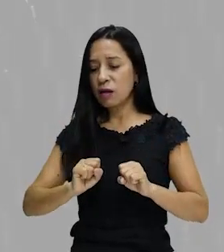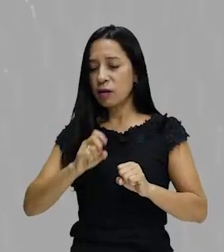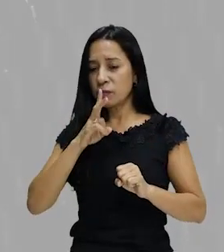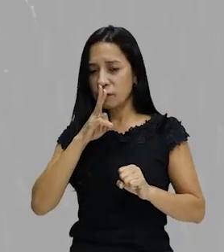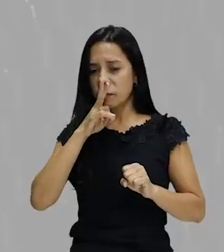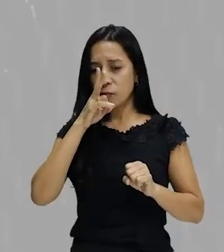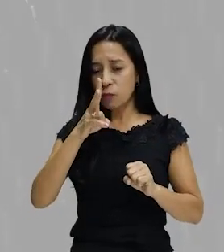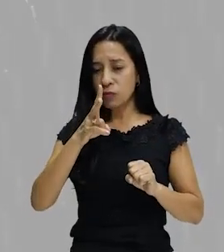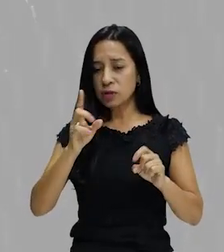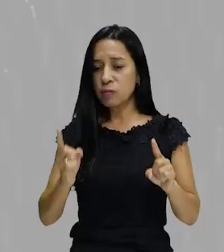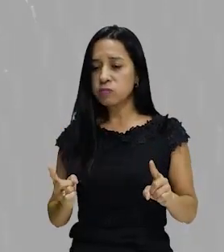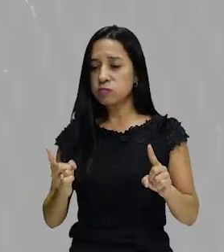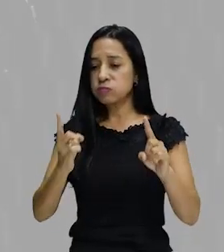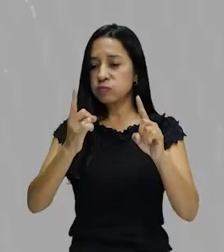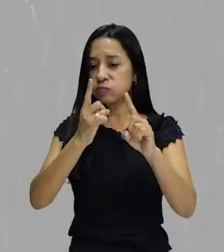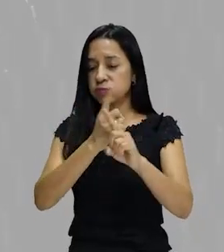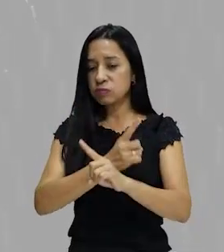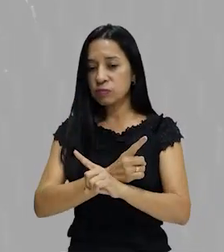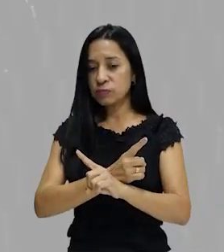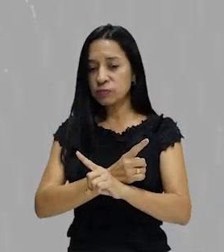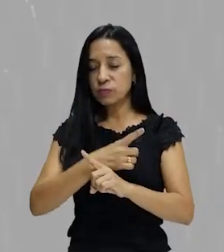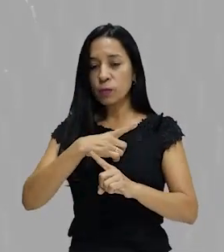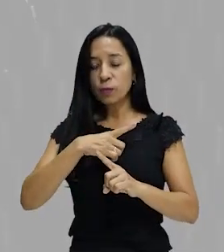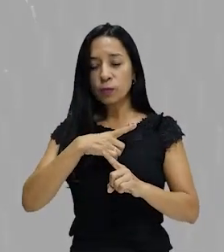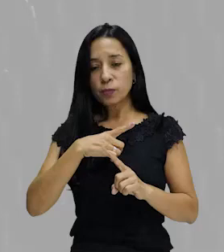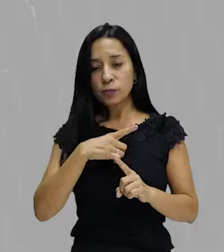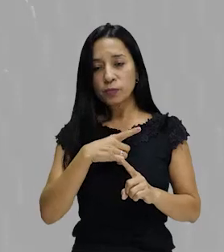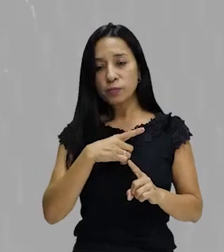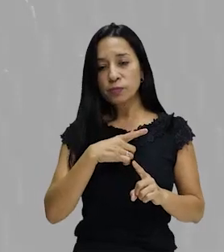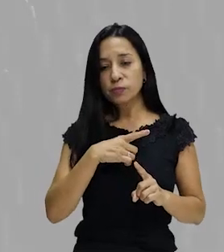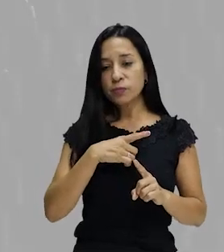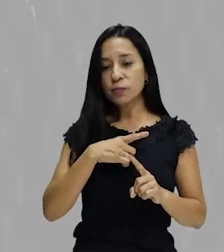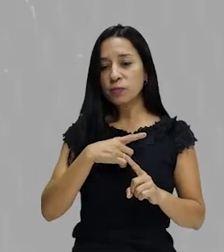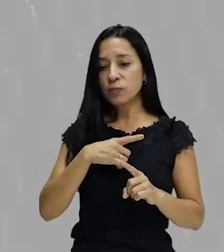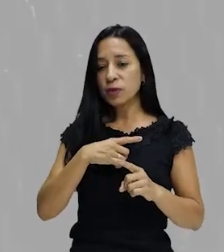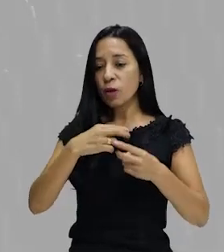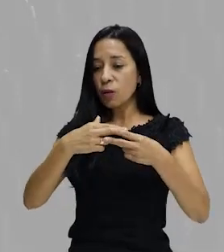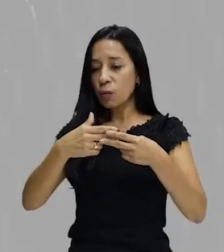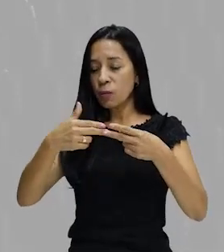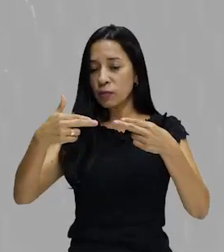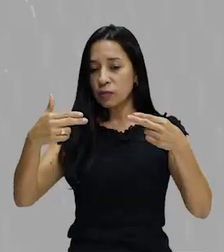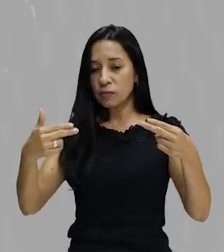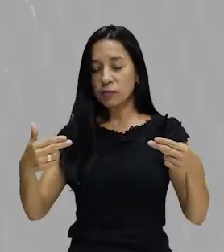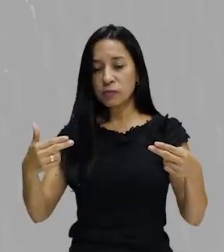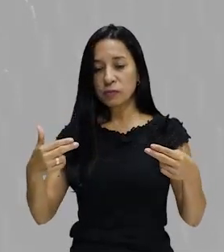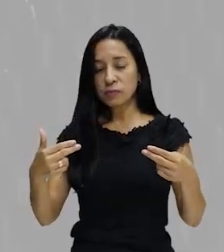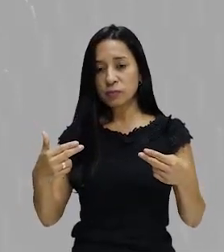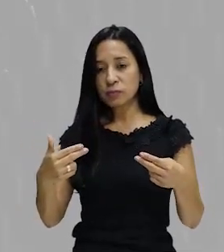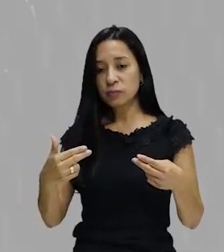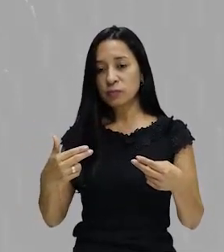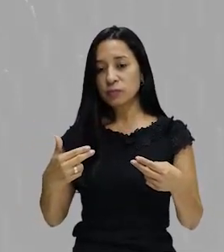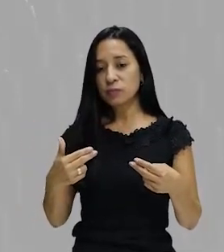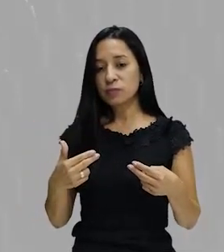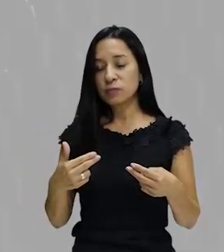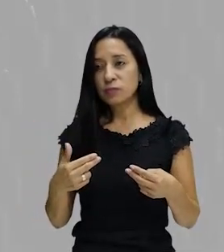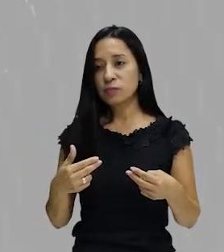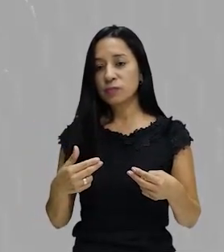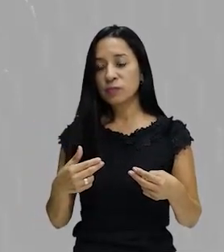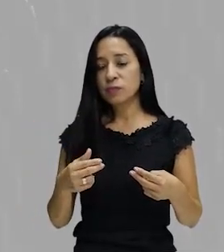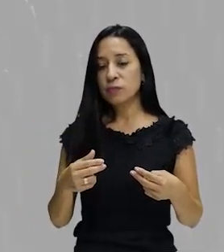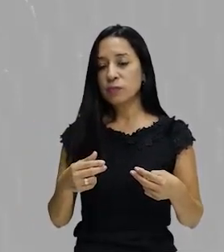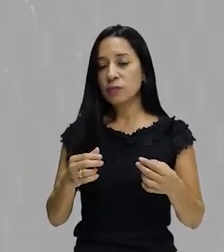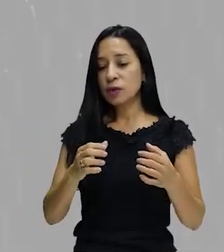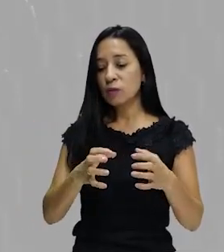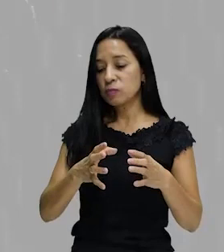contrário. Então, existe ali um material, esse material ele vai